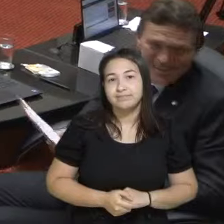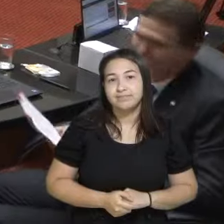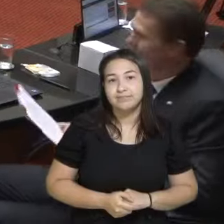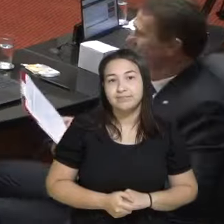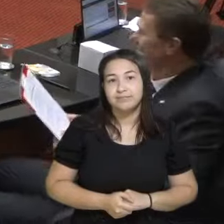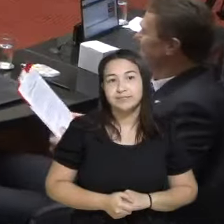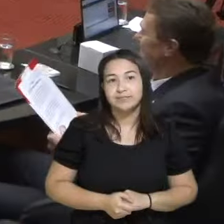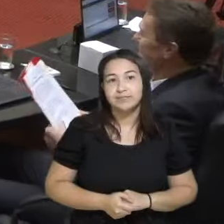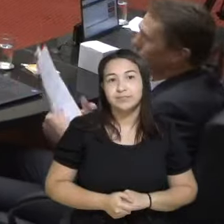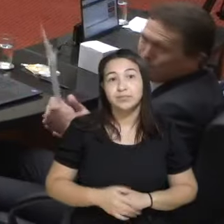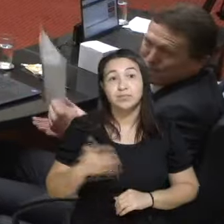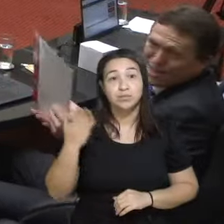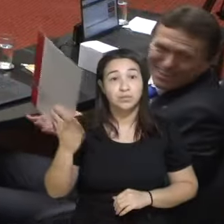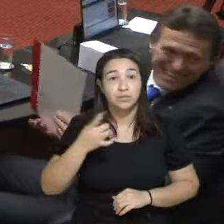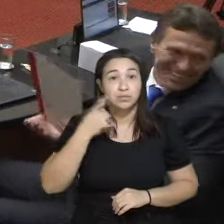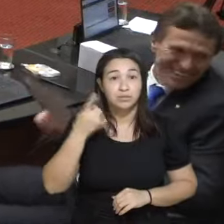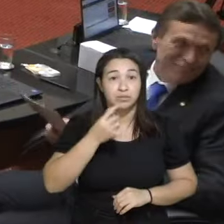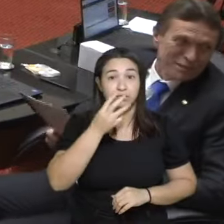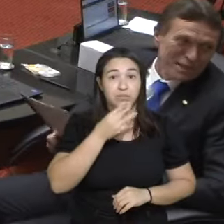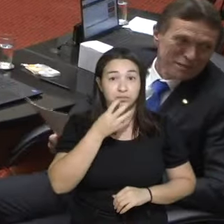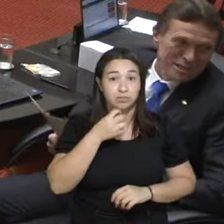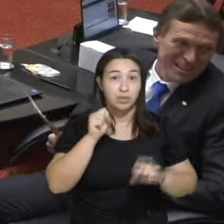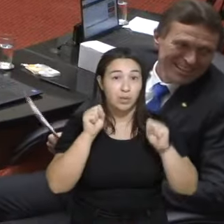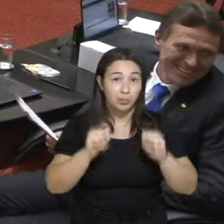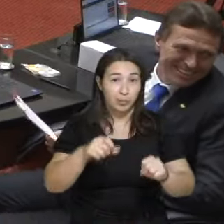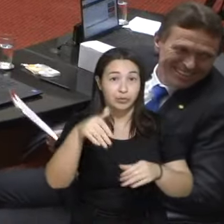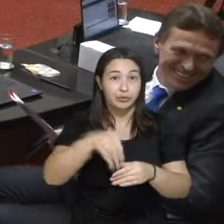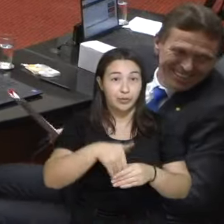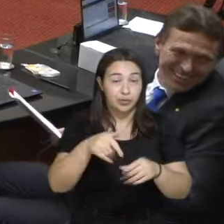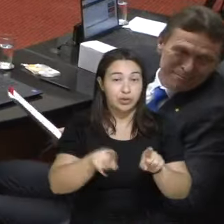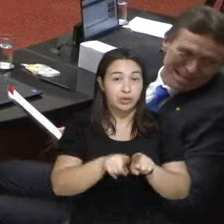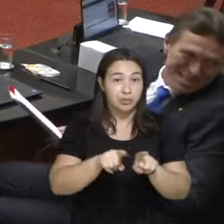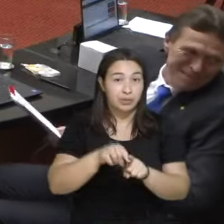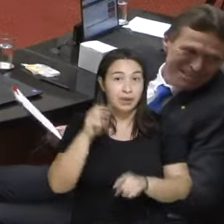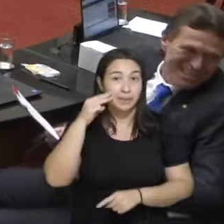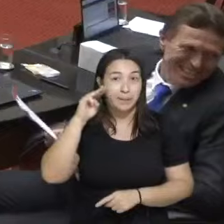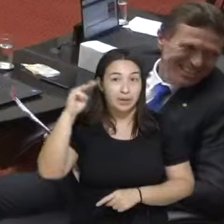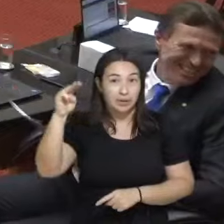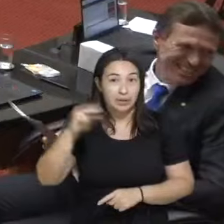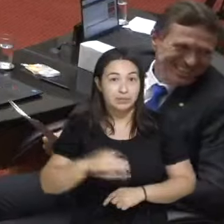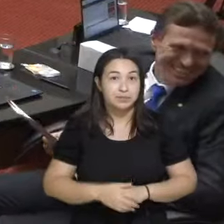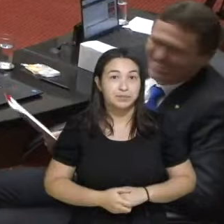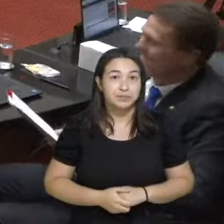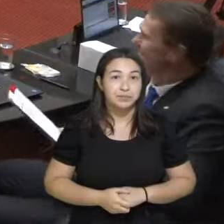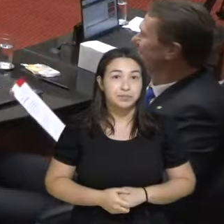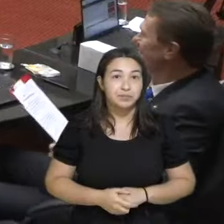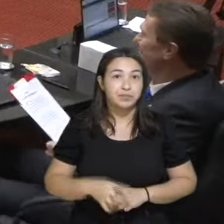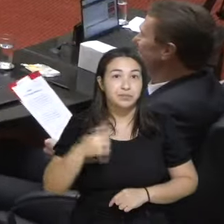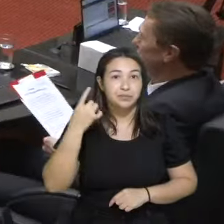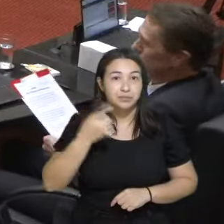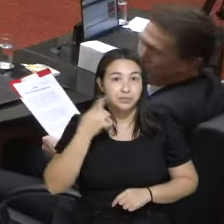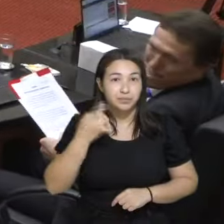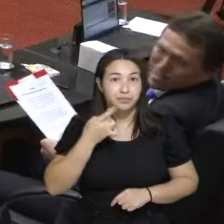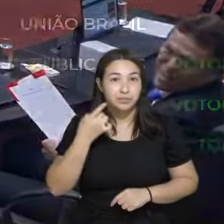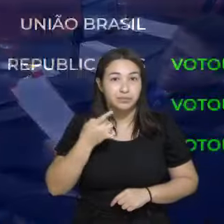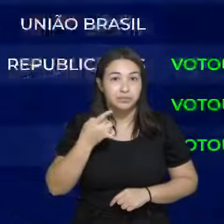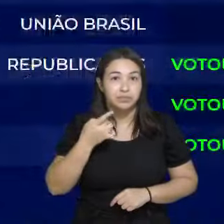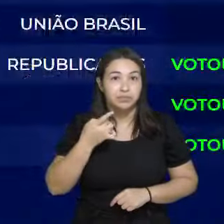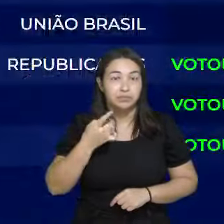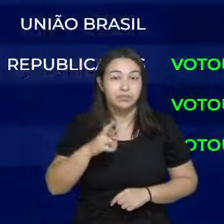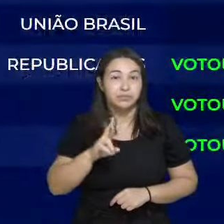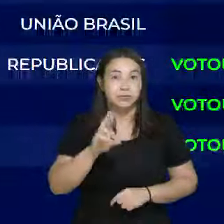Deputado Marquito, Vossa Excelência pode exercer seu direito de voto. Matheus Cadorim, deputado Matheus Cadorim, deputado Rodrigo Minotto, quer